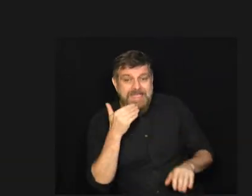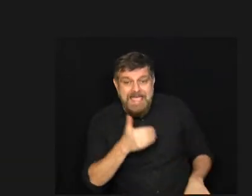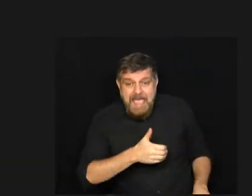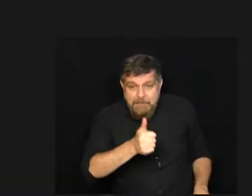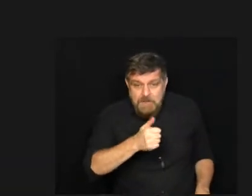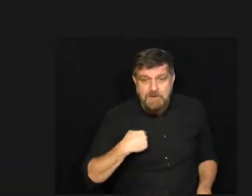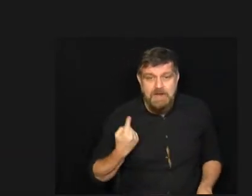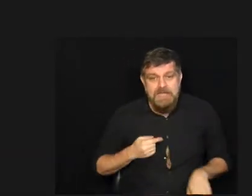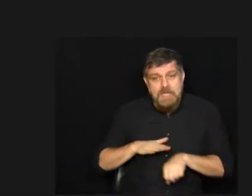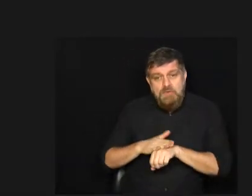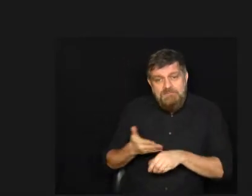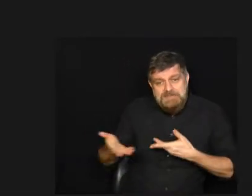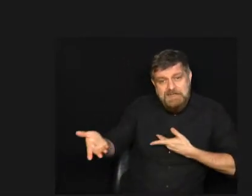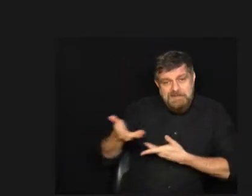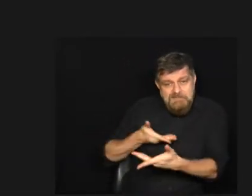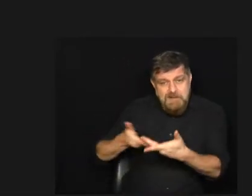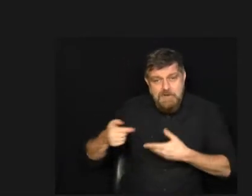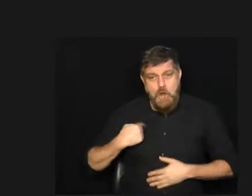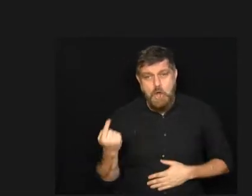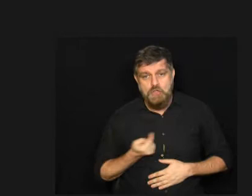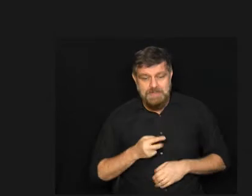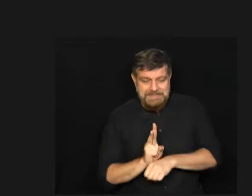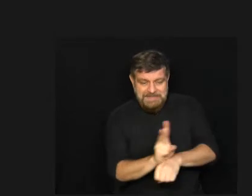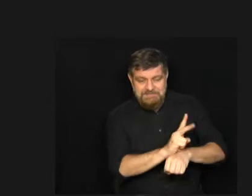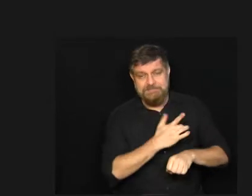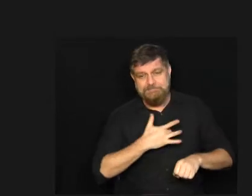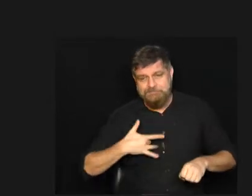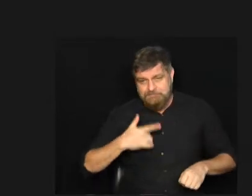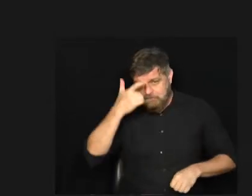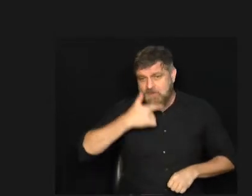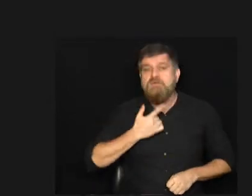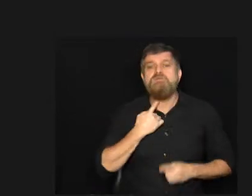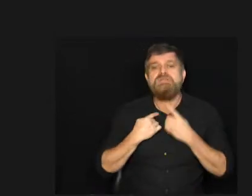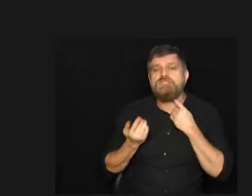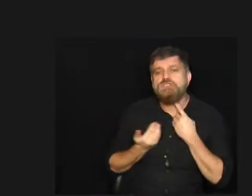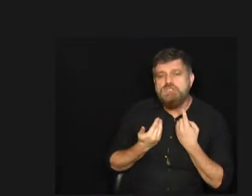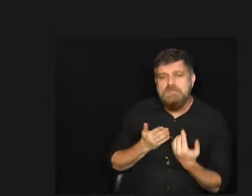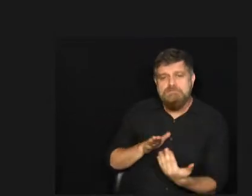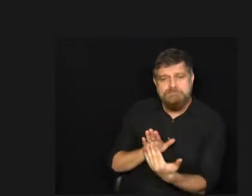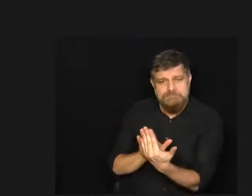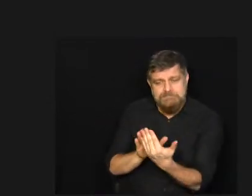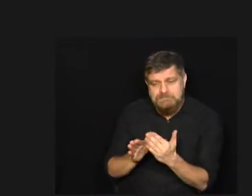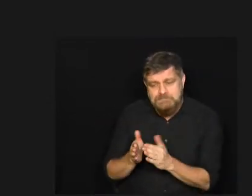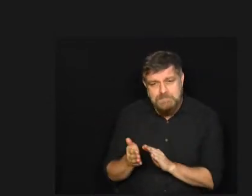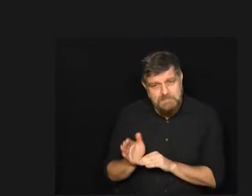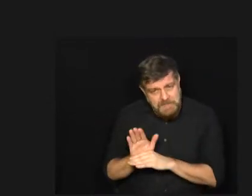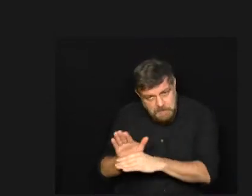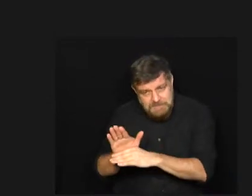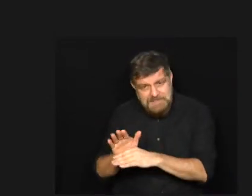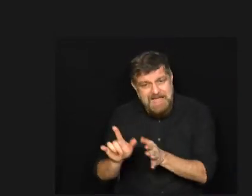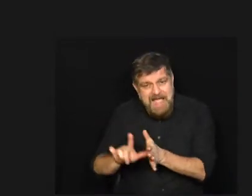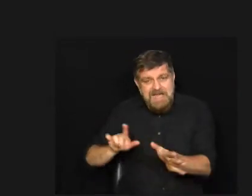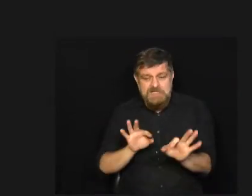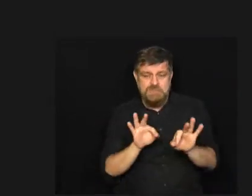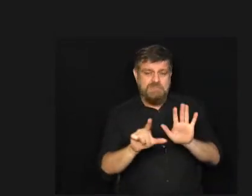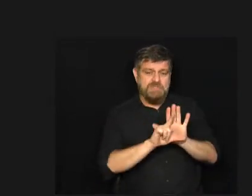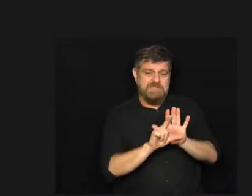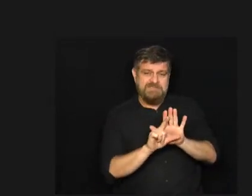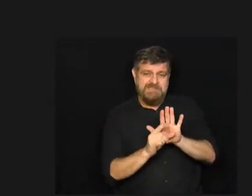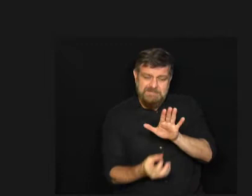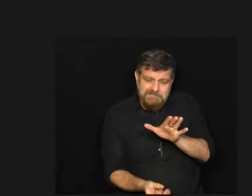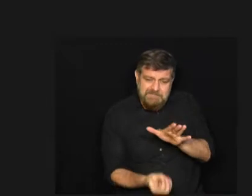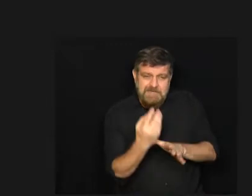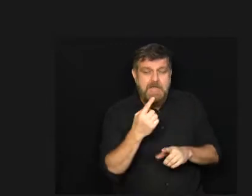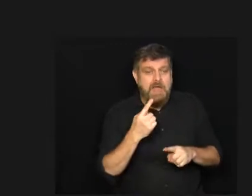que conversasse conosco, a gente está à disposição, antes disso virar um projeto de lei,